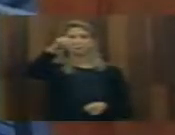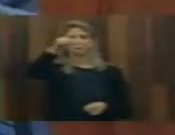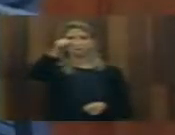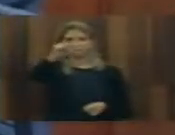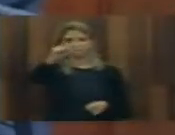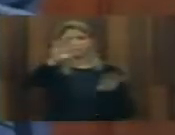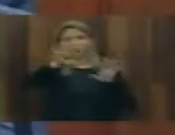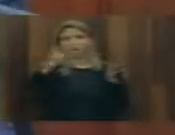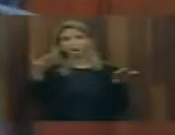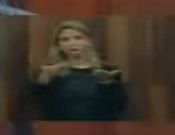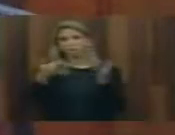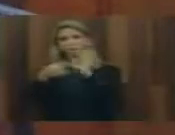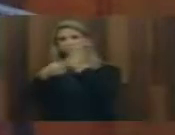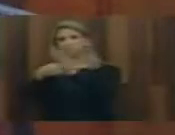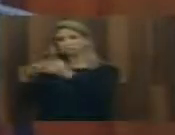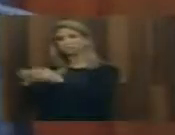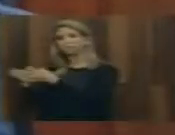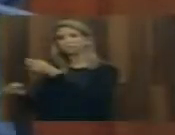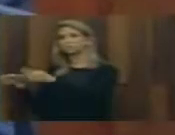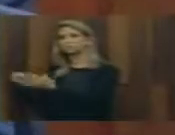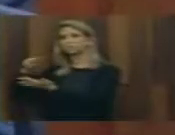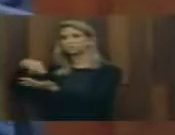de Constituição e Justiça.